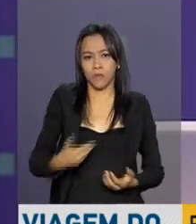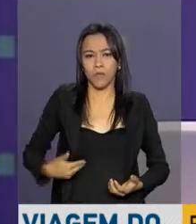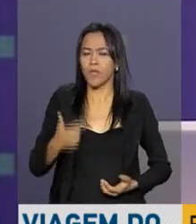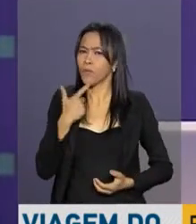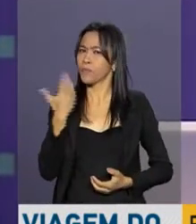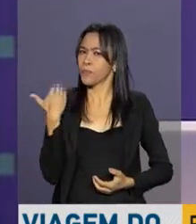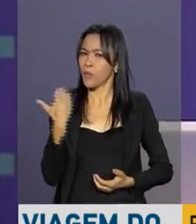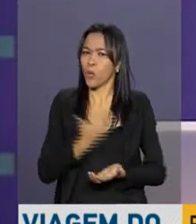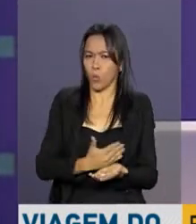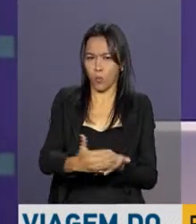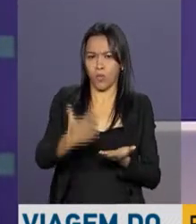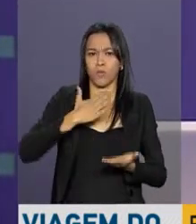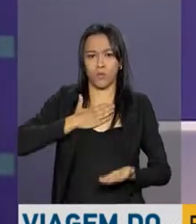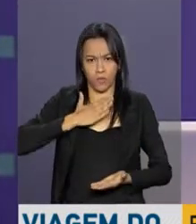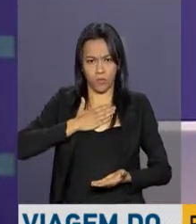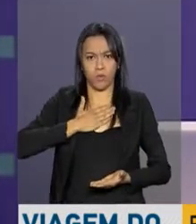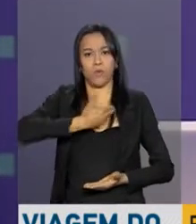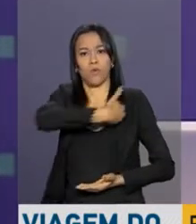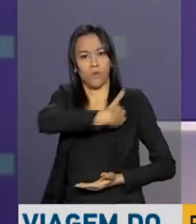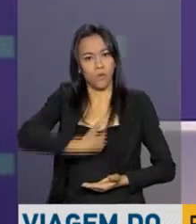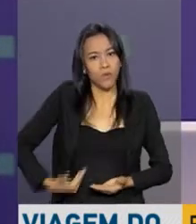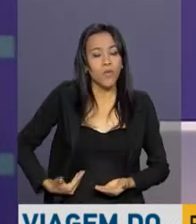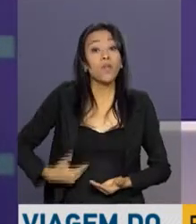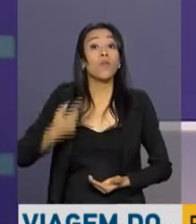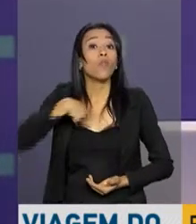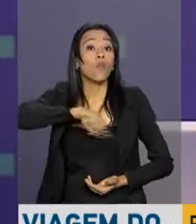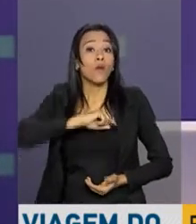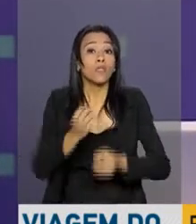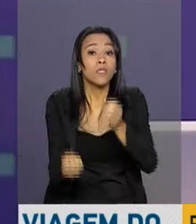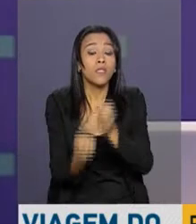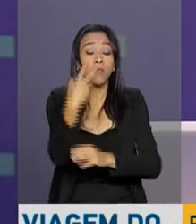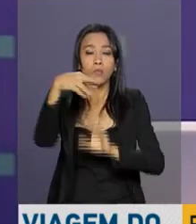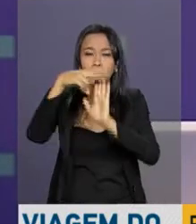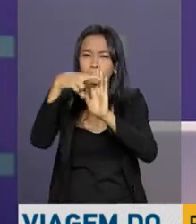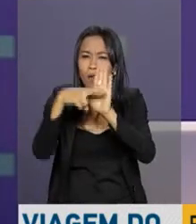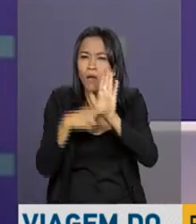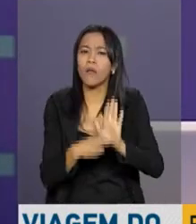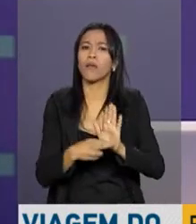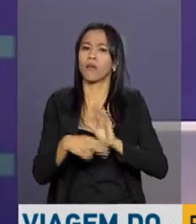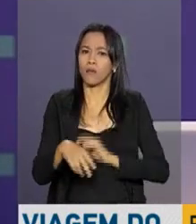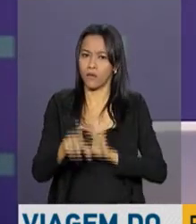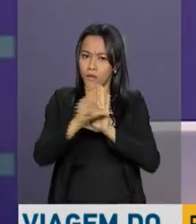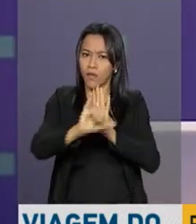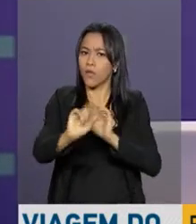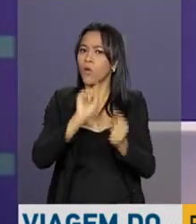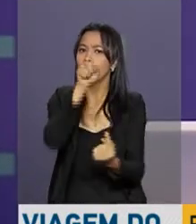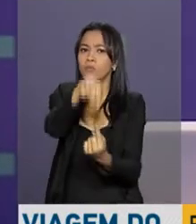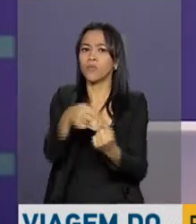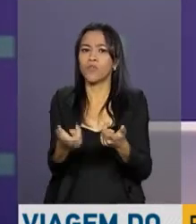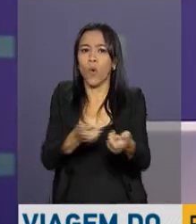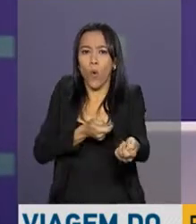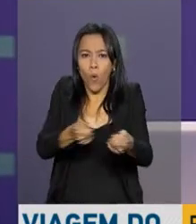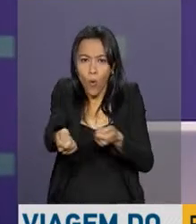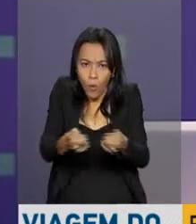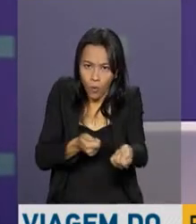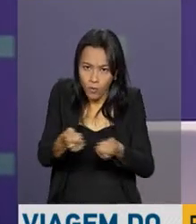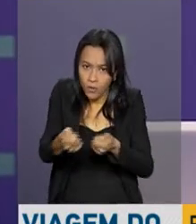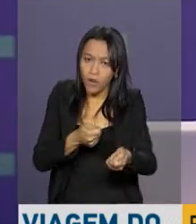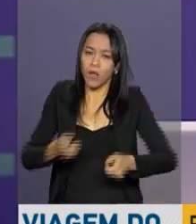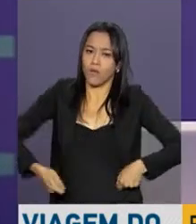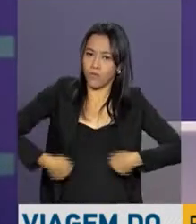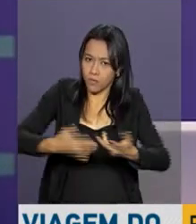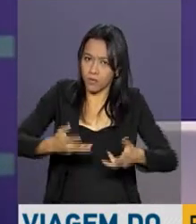logo no início do meu governo, uma regra constitucional para controlar as despesas